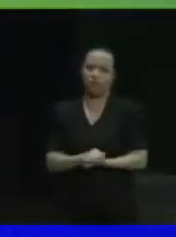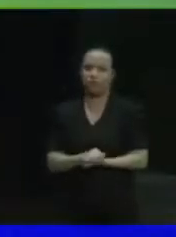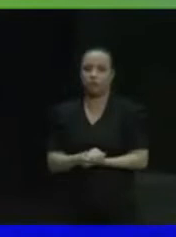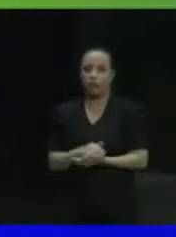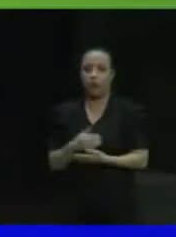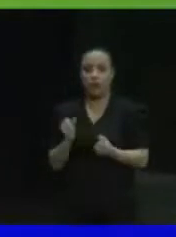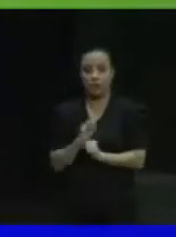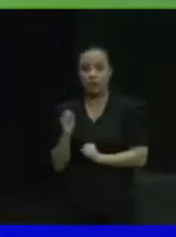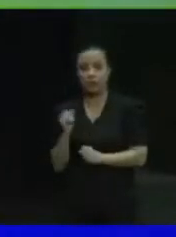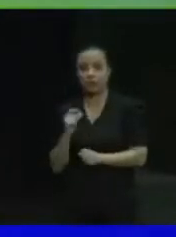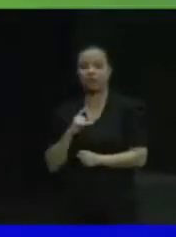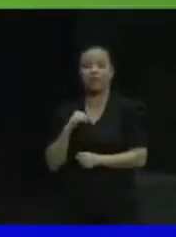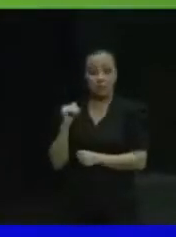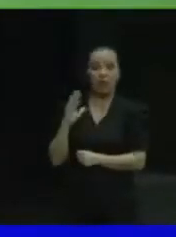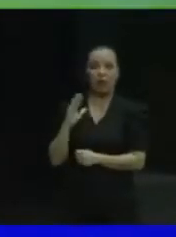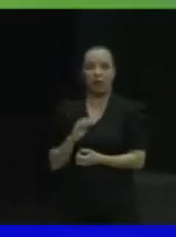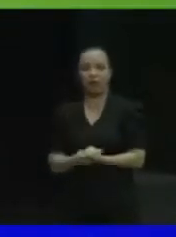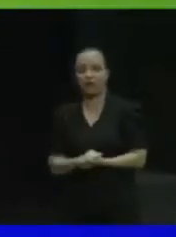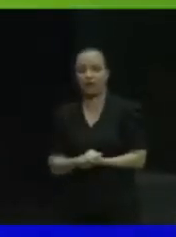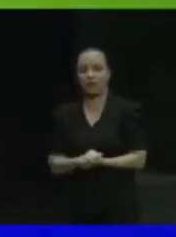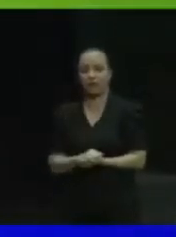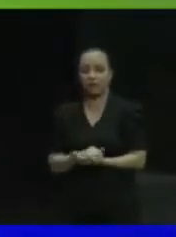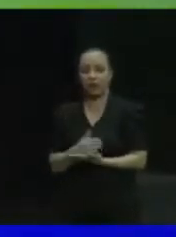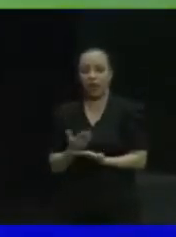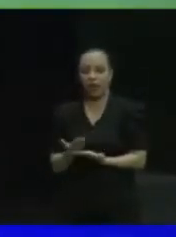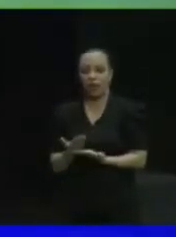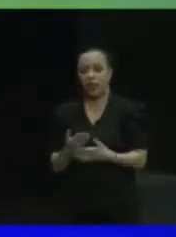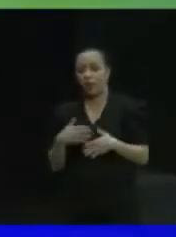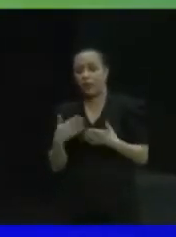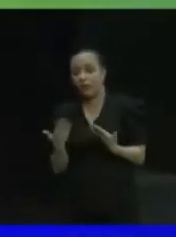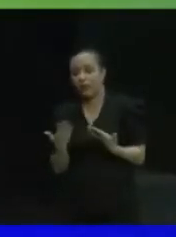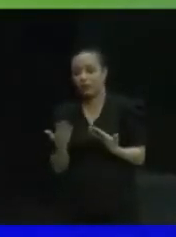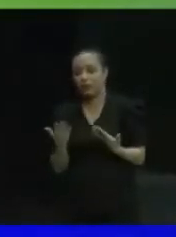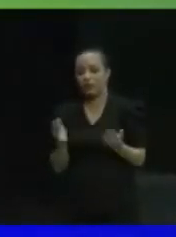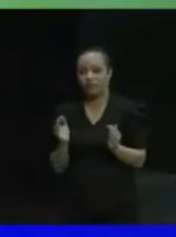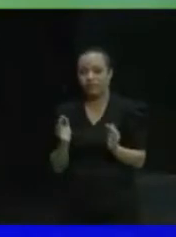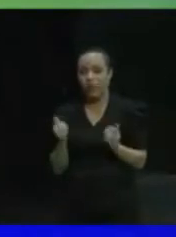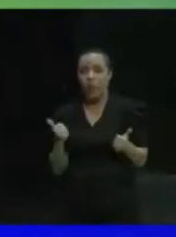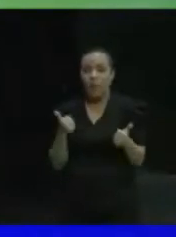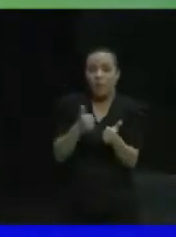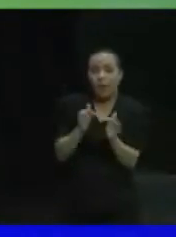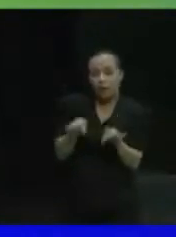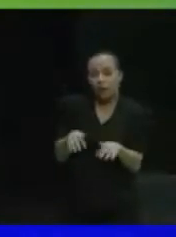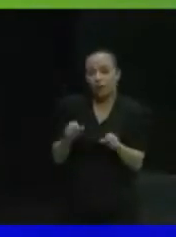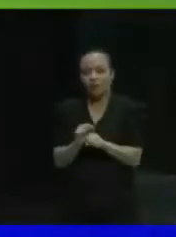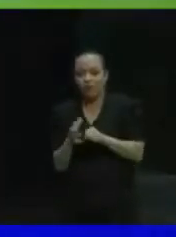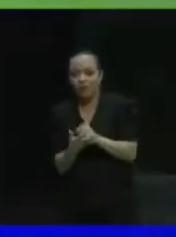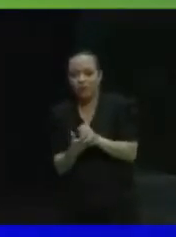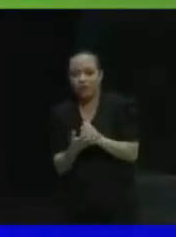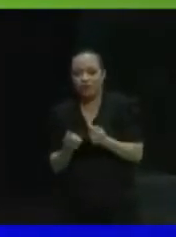Como se não bastasse, mesmo com o fim próximo da pandemia, a economia não vai